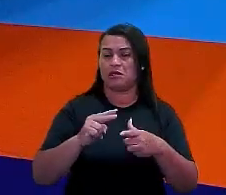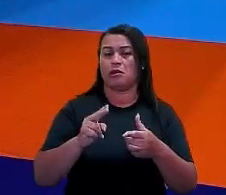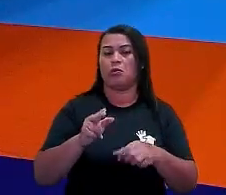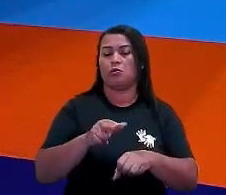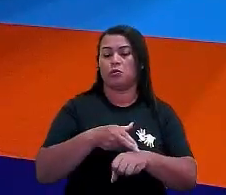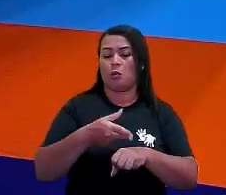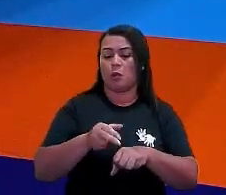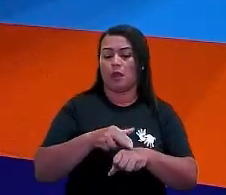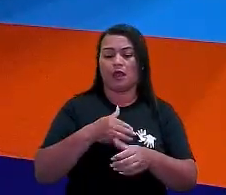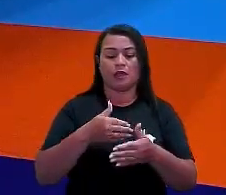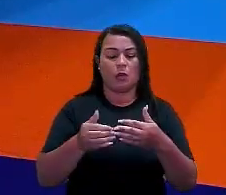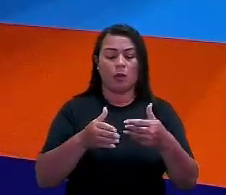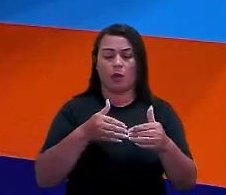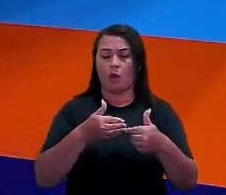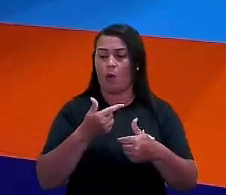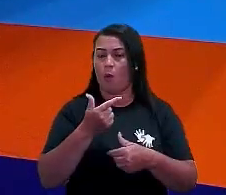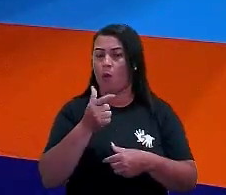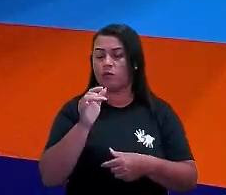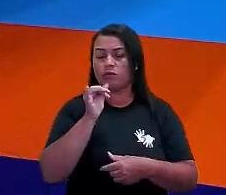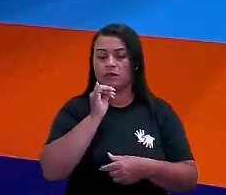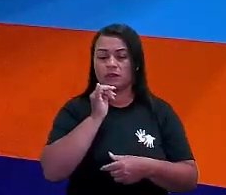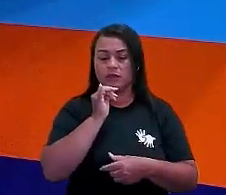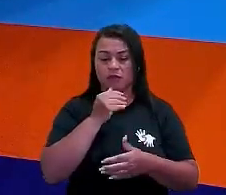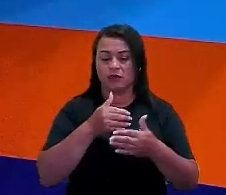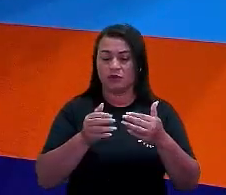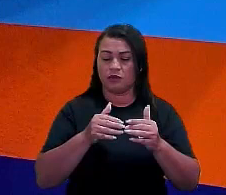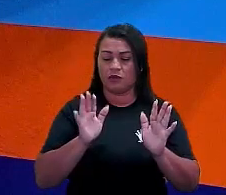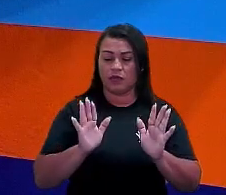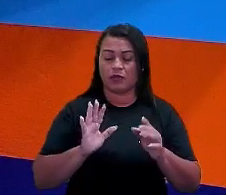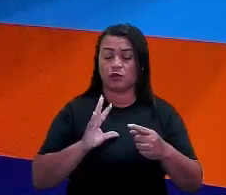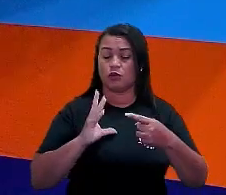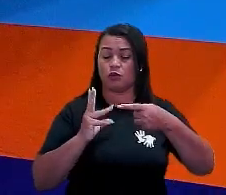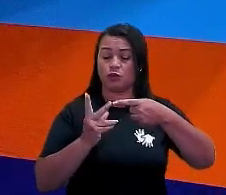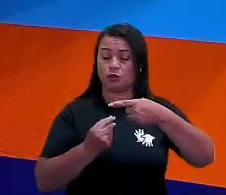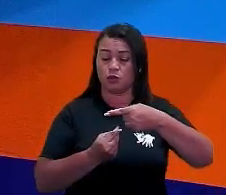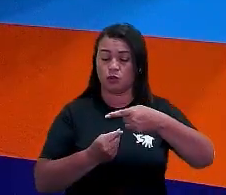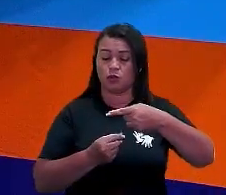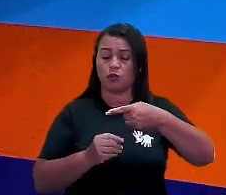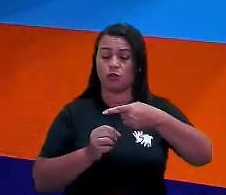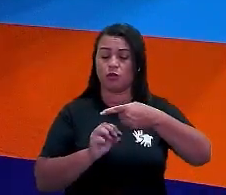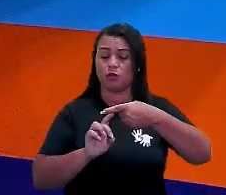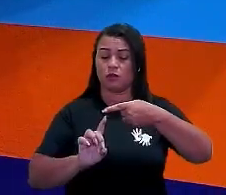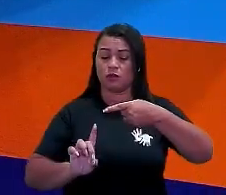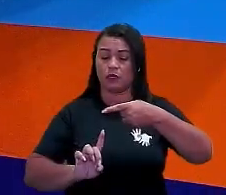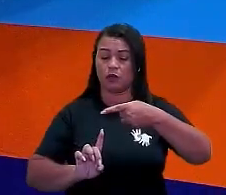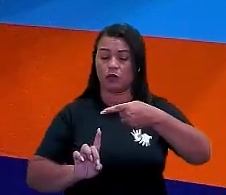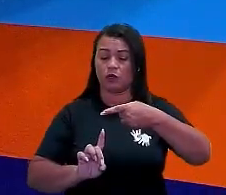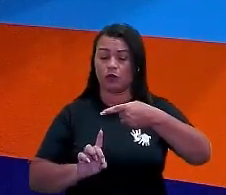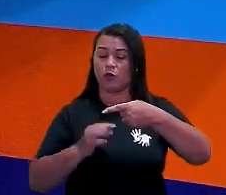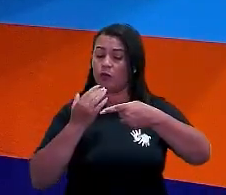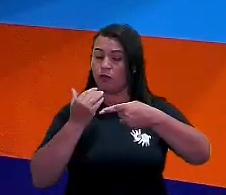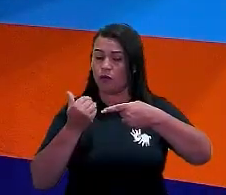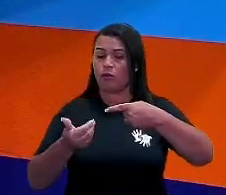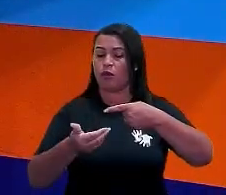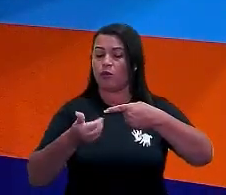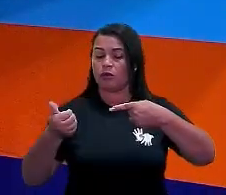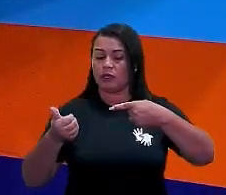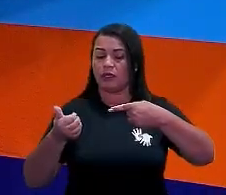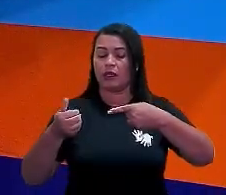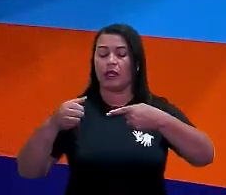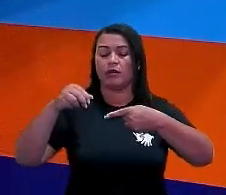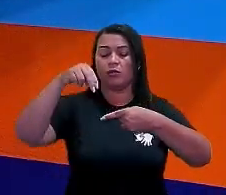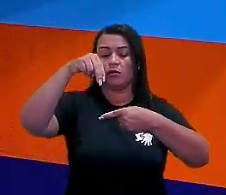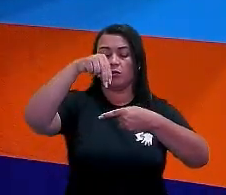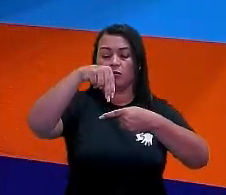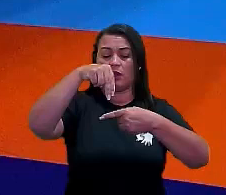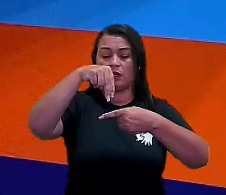chocolate, com qualquer outro exemplo. O todo, ele fica no denominador e o que for consumido fica no